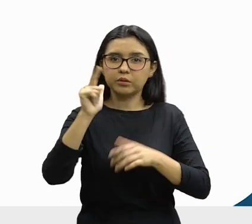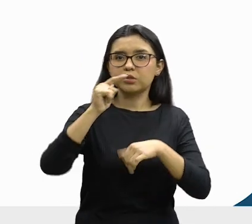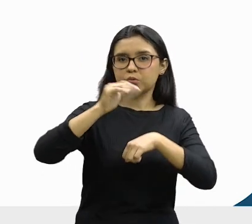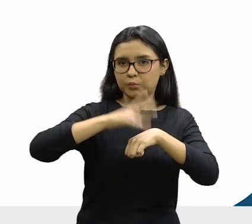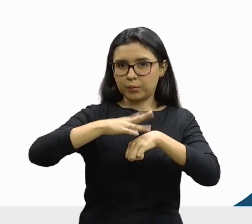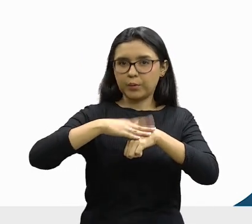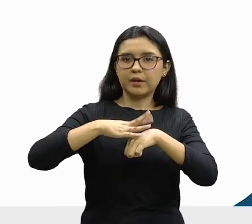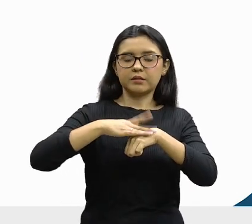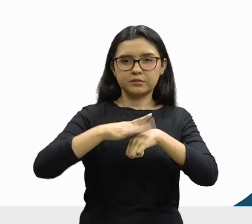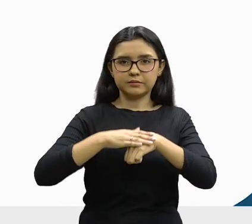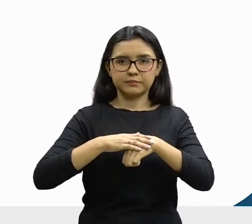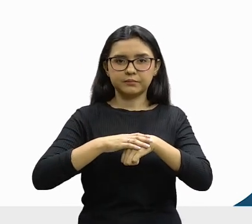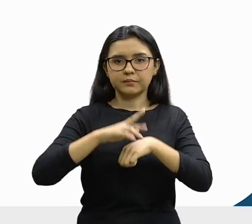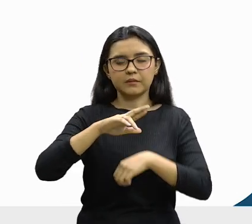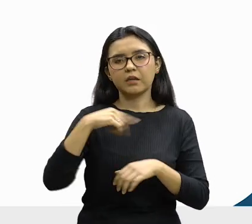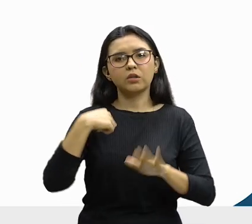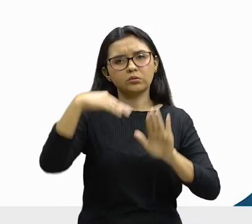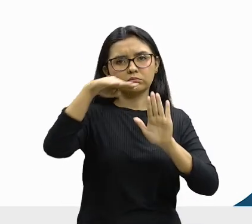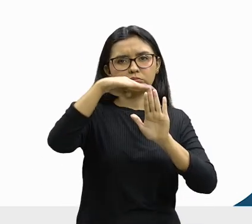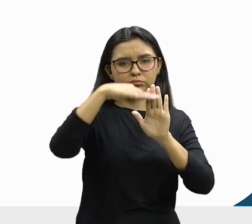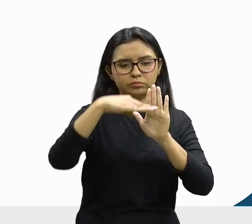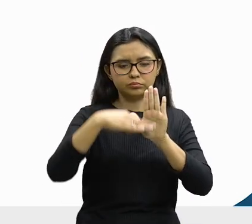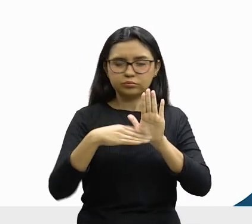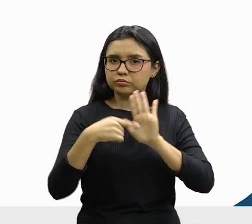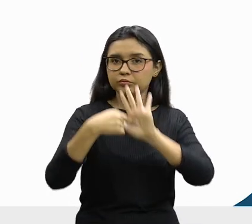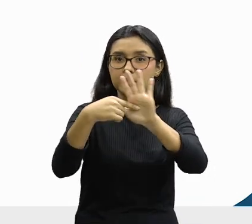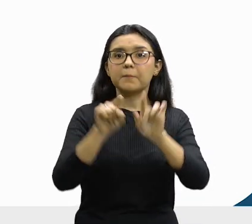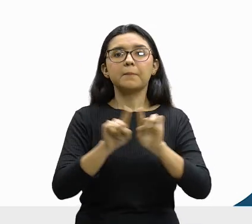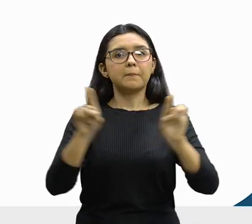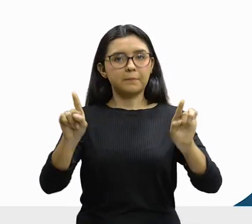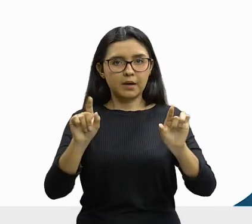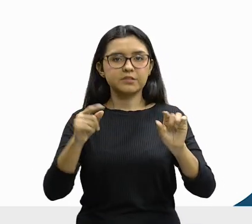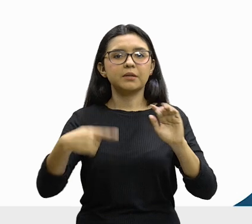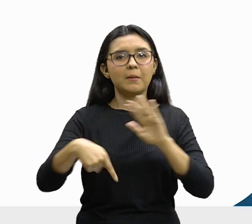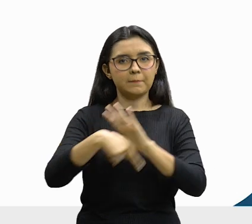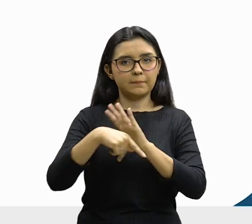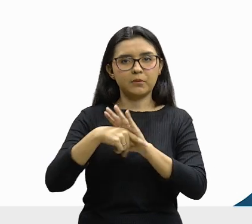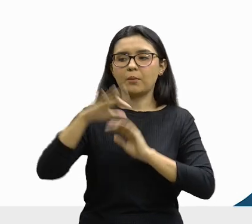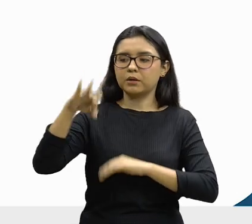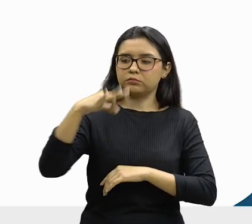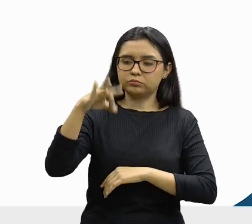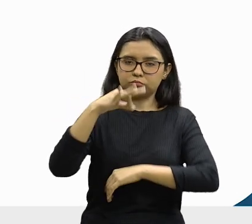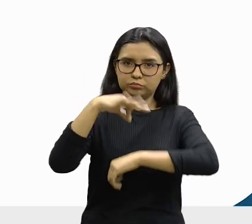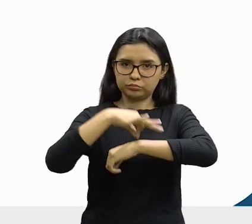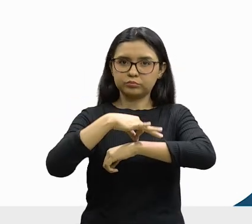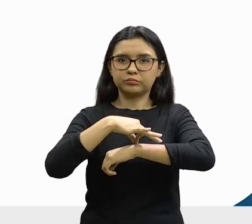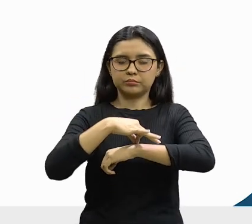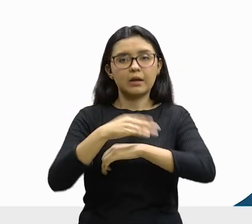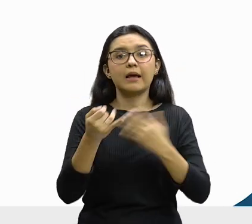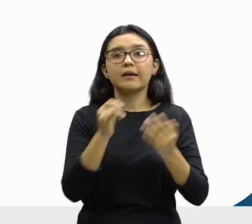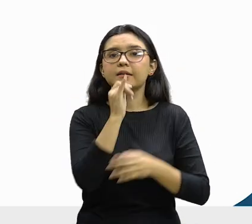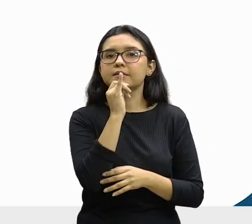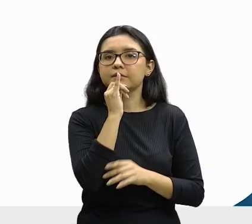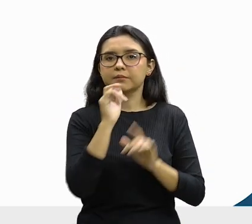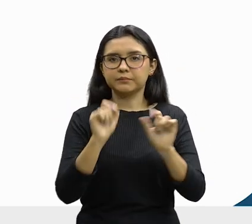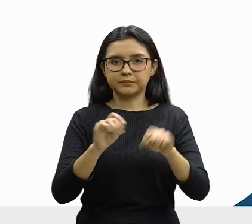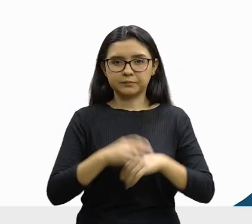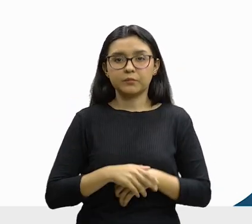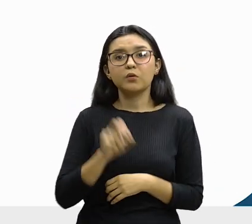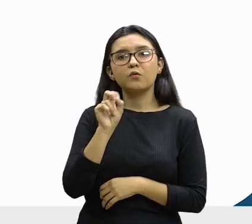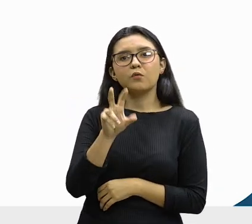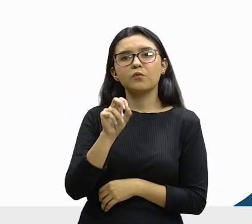doenças que não são listadas, mas que também são arboviroses importantes, como, por exemplo, o